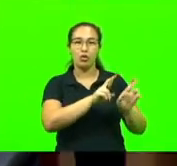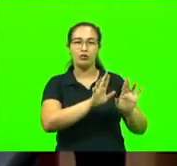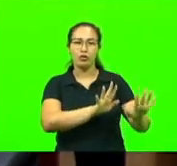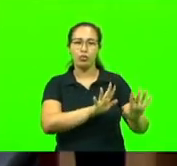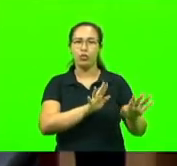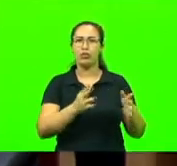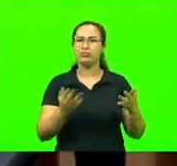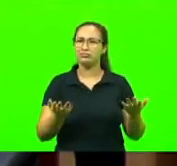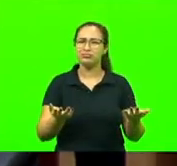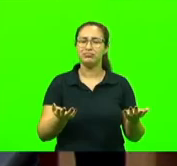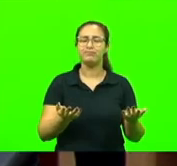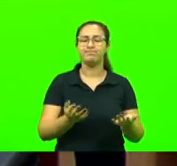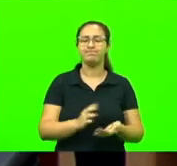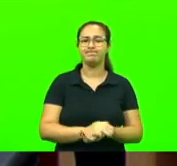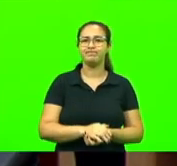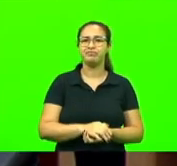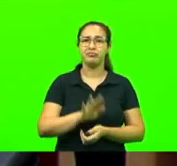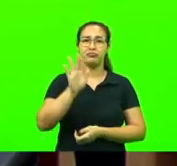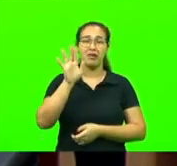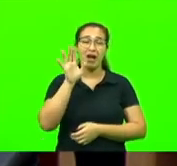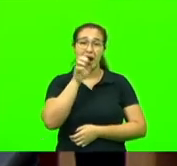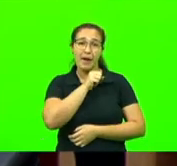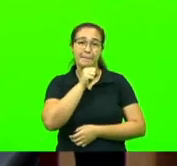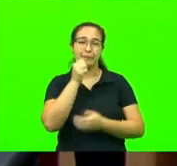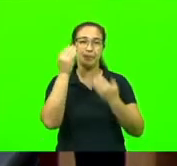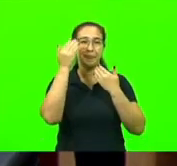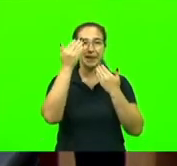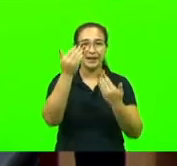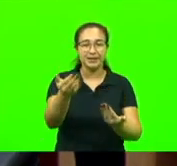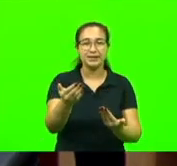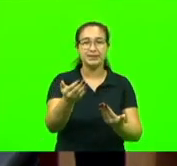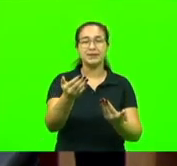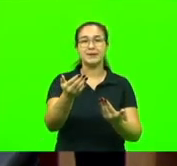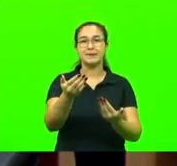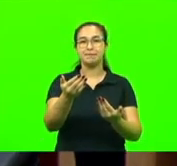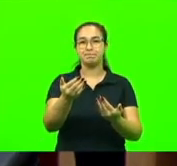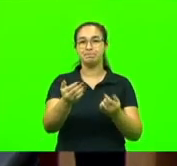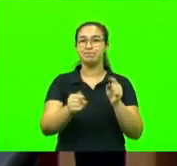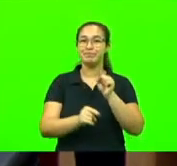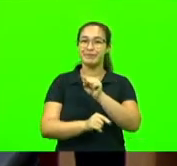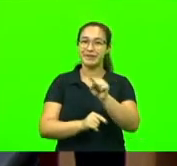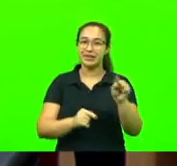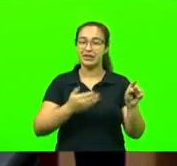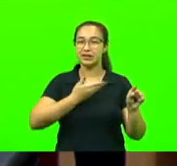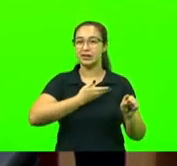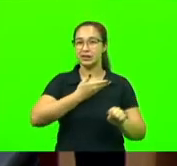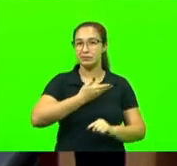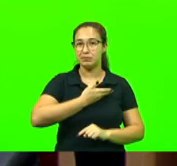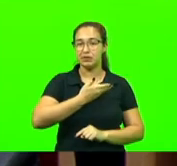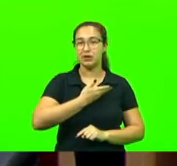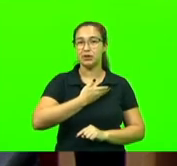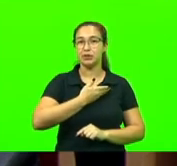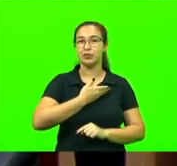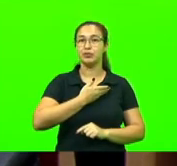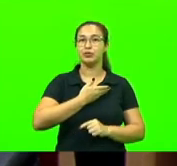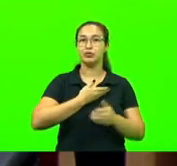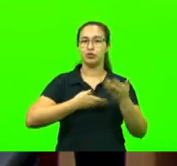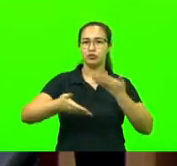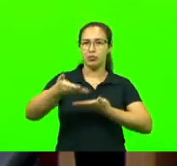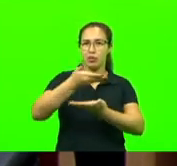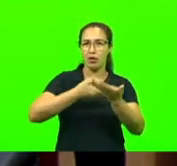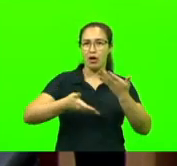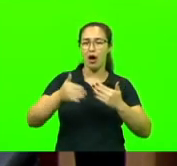Eu quero apenas aqui fazer uma manifestação de gratidão aos colegas que partilharam